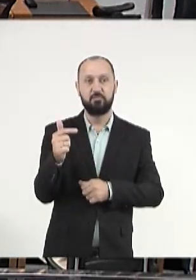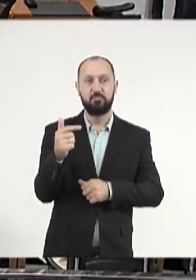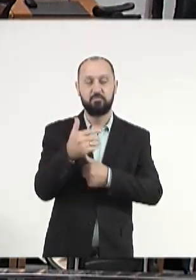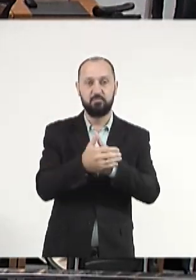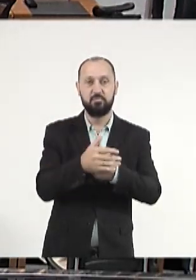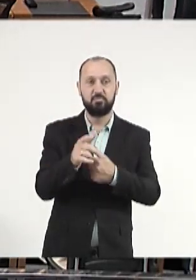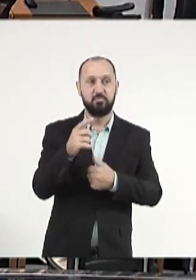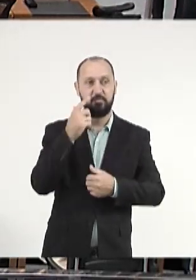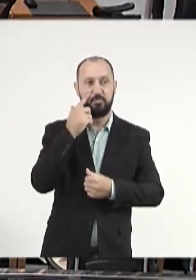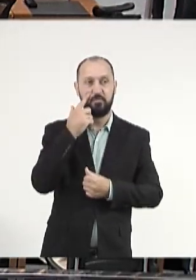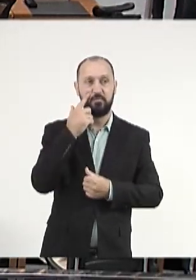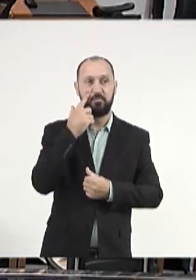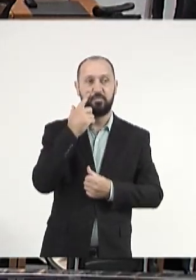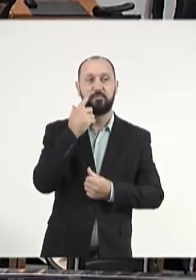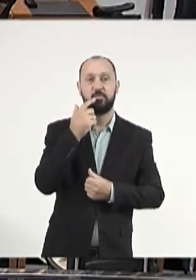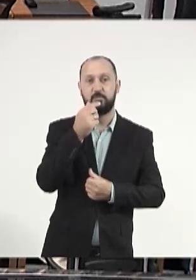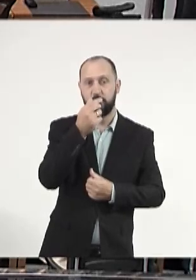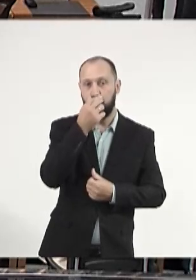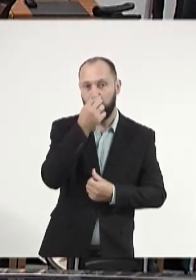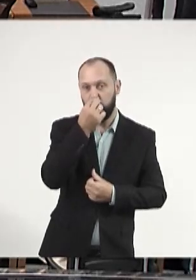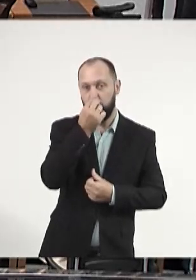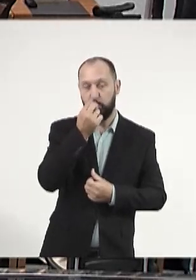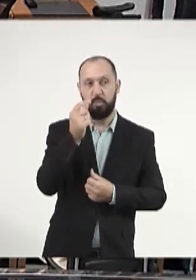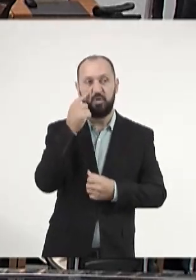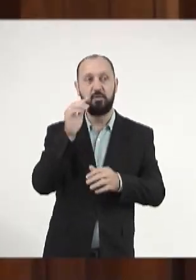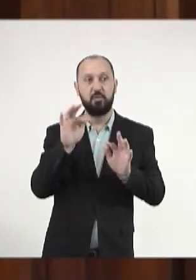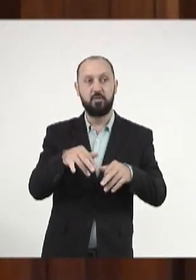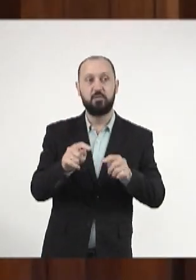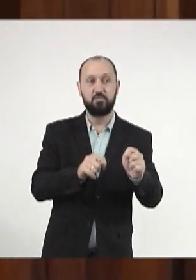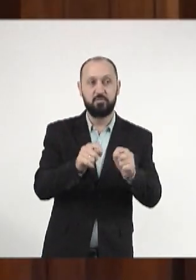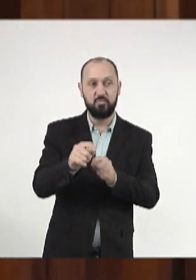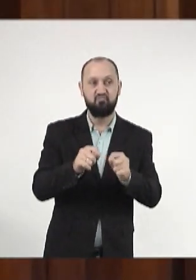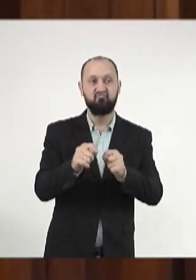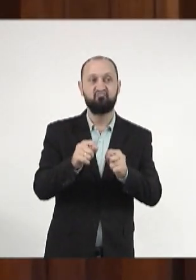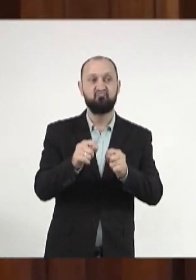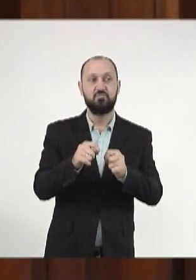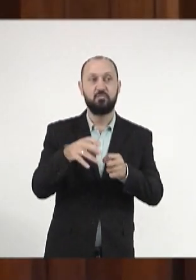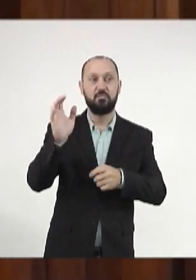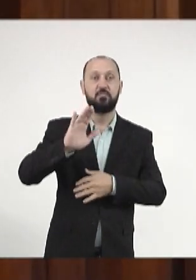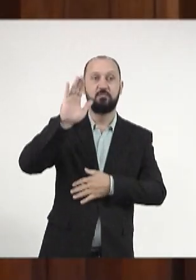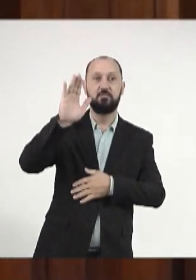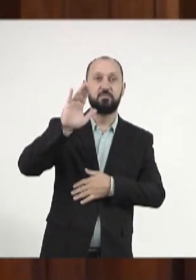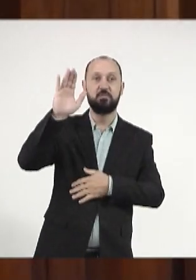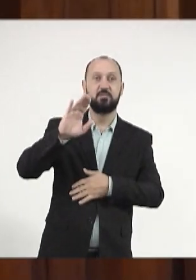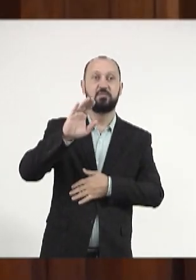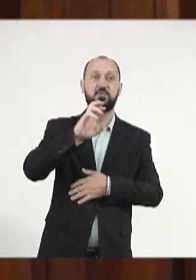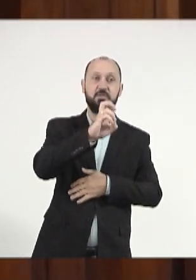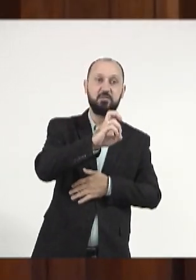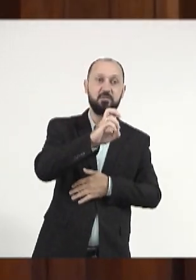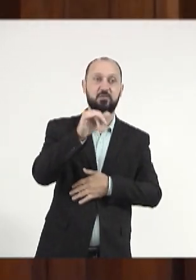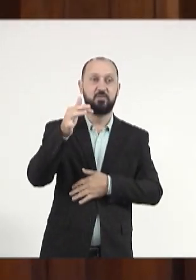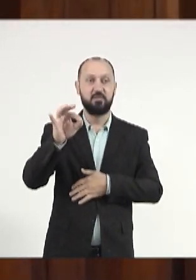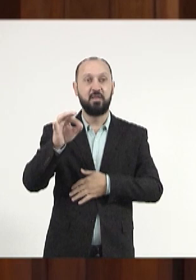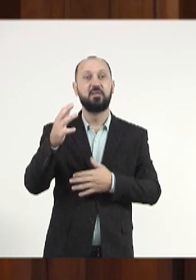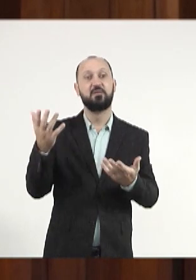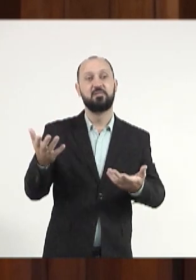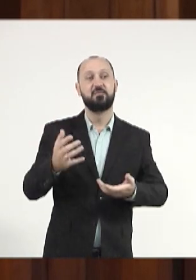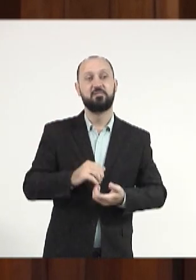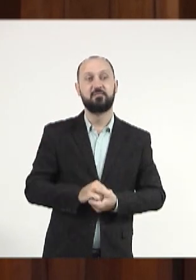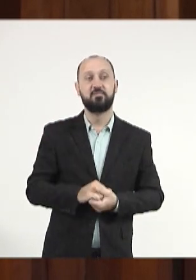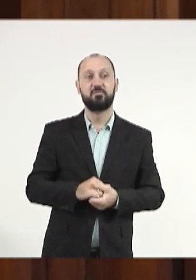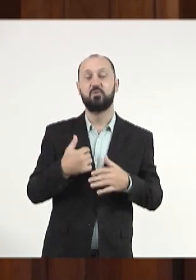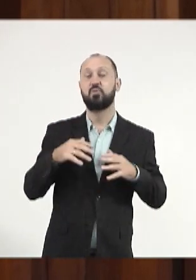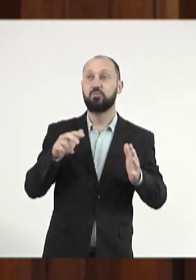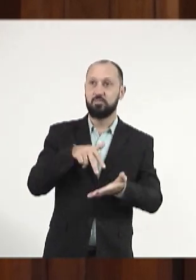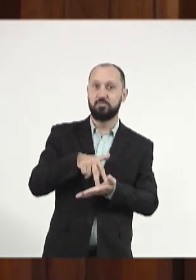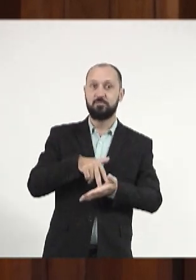parte, só se... Senhor presidente, a mesa também tem que controlar os apartes, porque está tendo uma parte de 5, 10 minutos, né? Então,